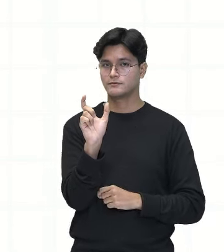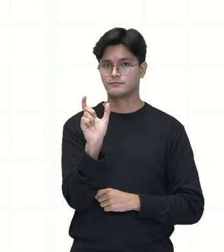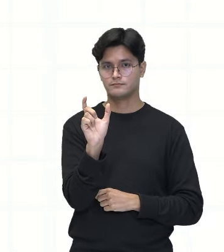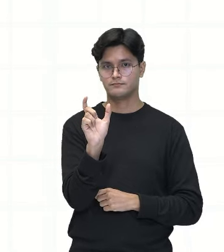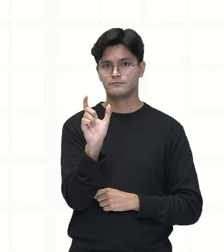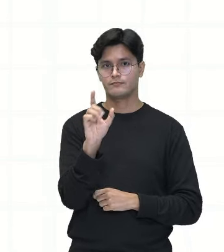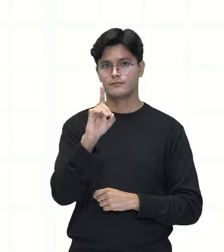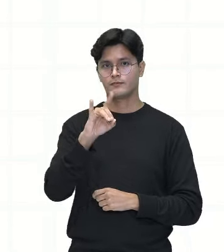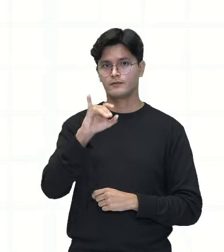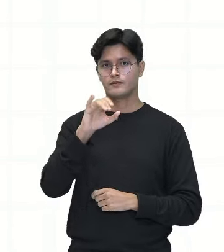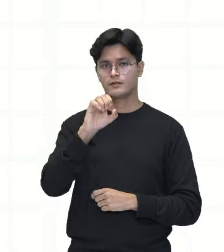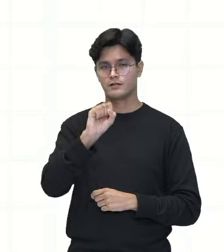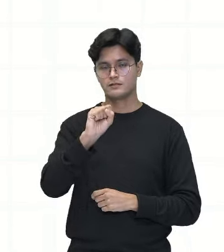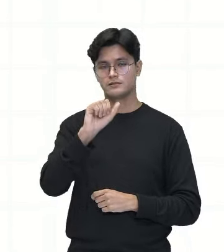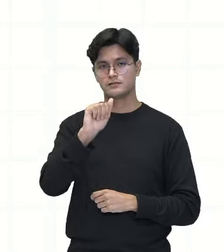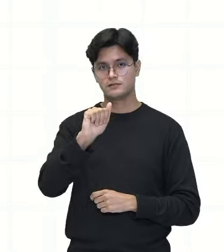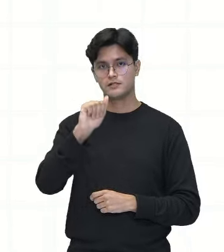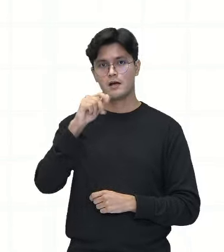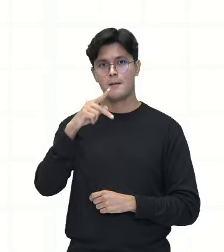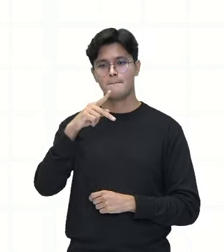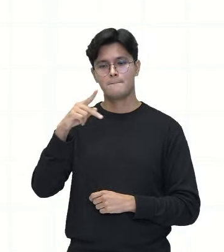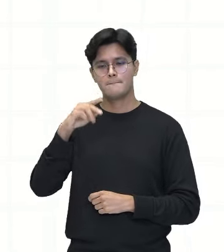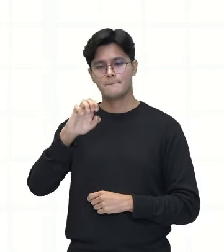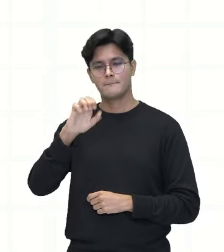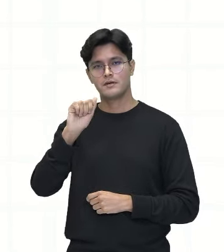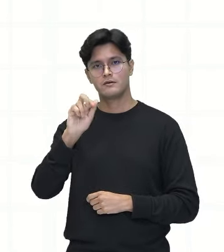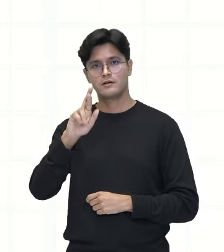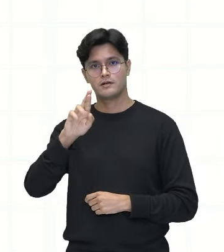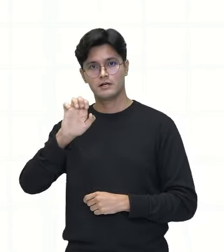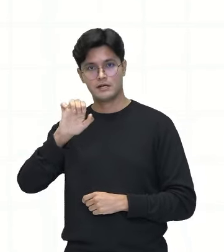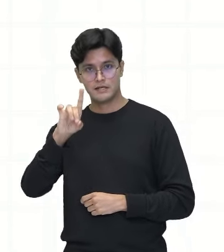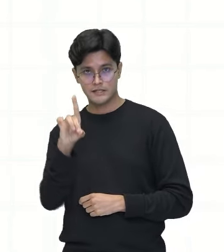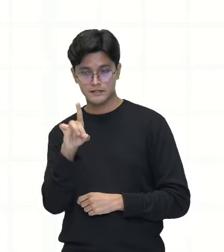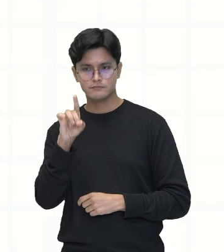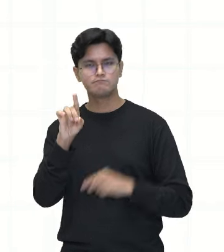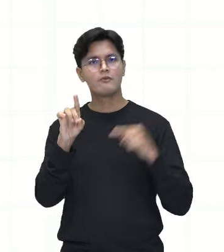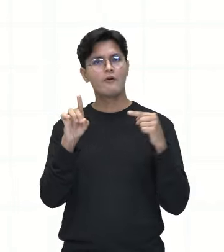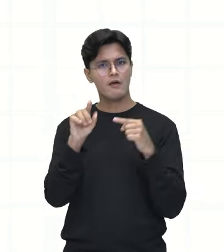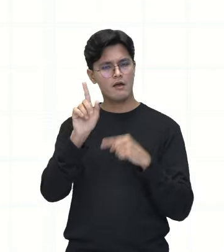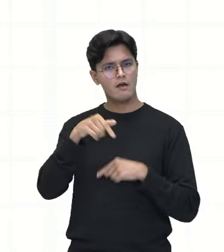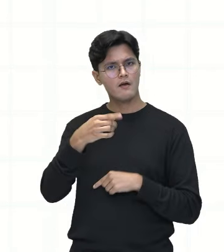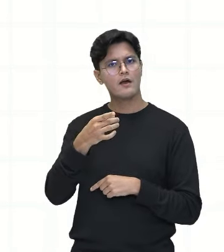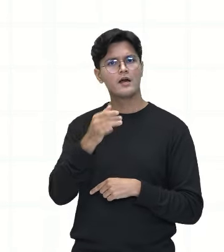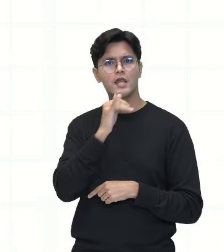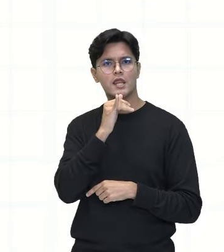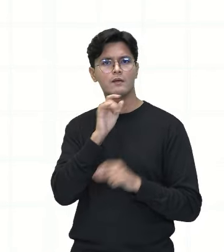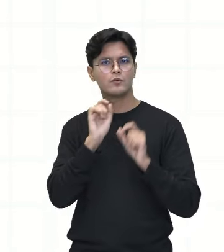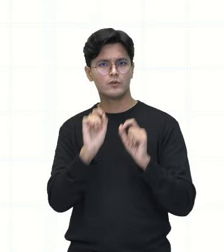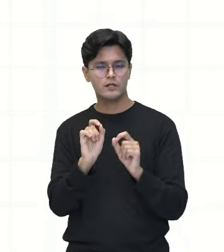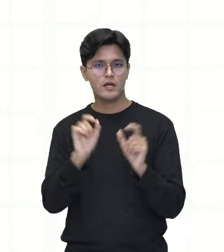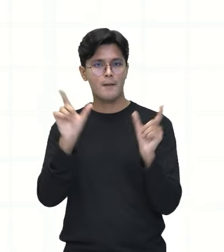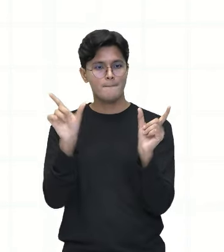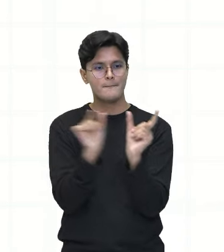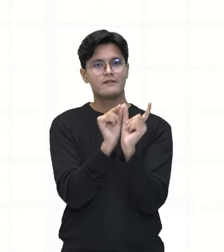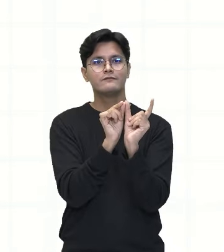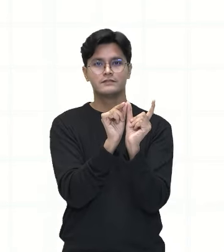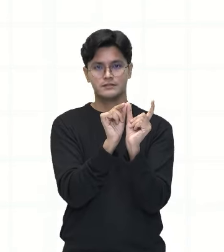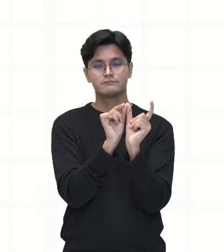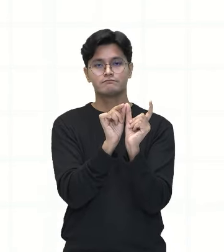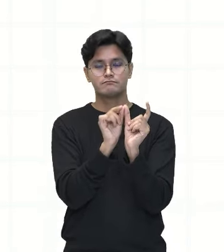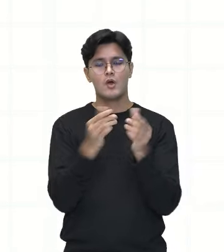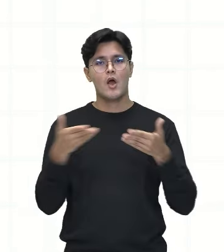A palavra era disappeared. Disappeared é um exemplo de prefix. E vamos agora